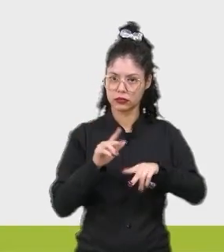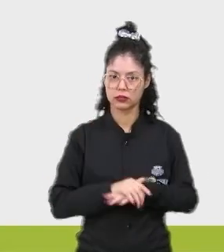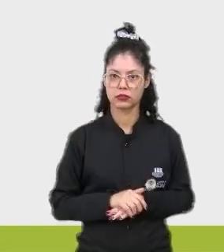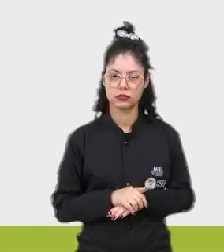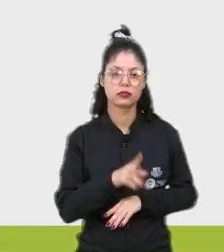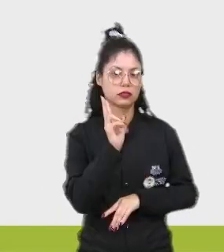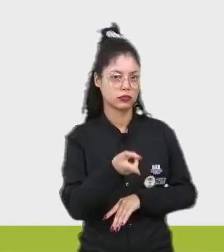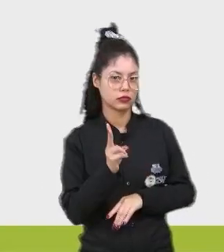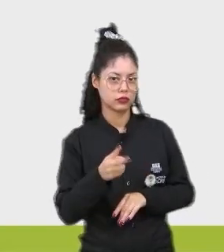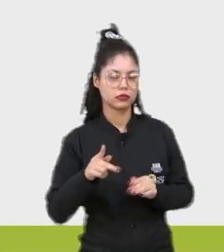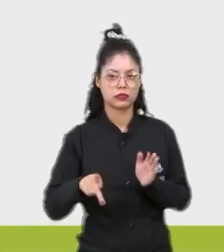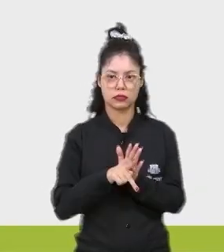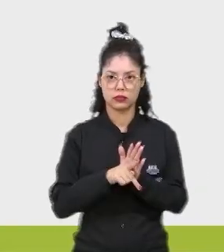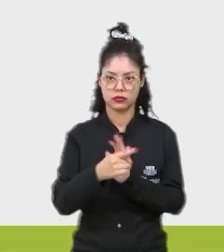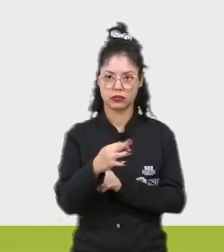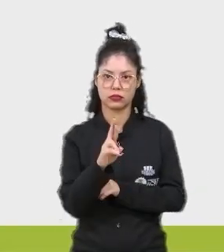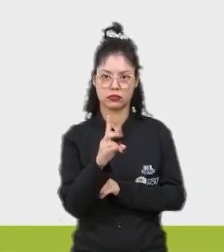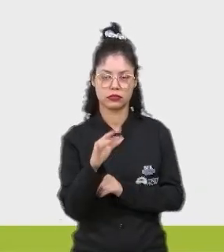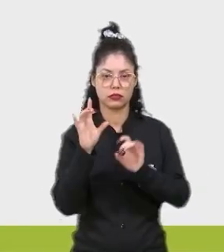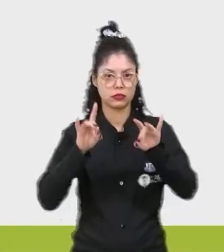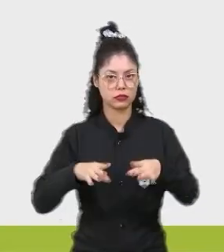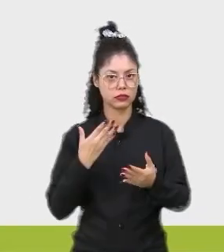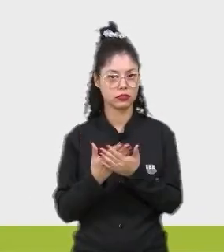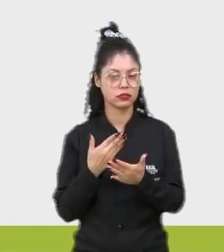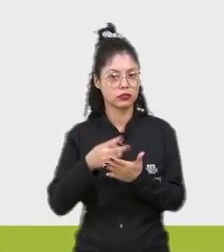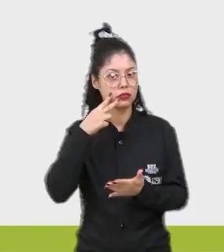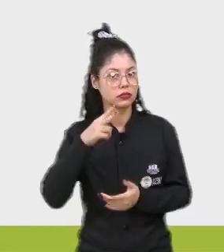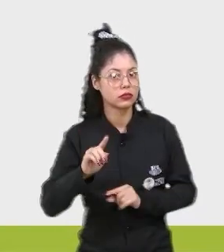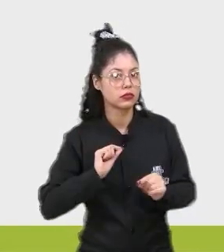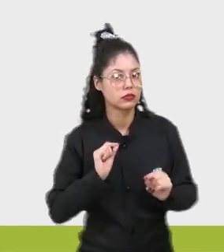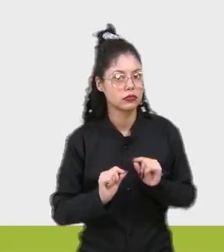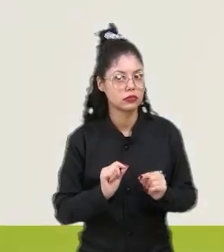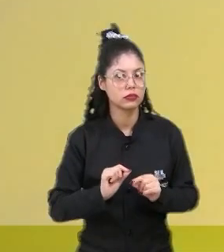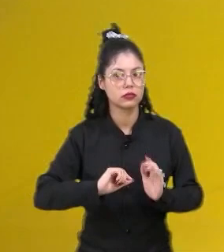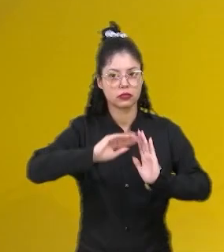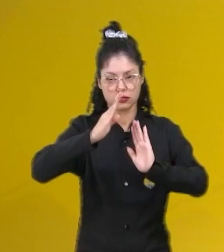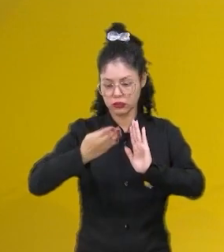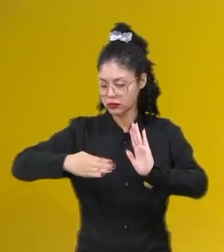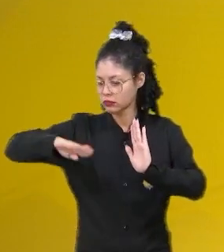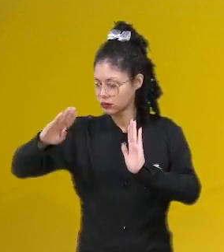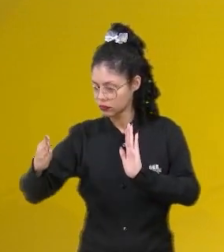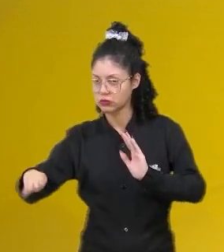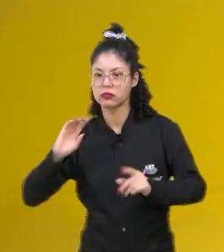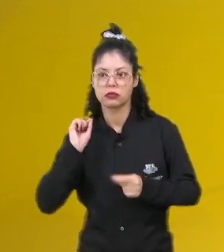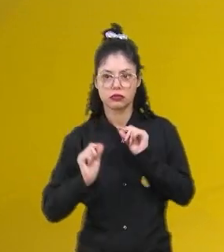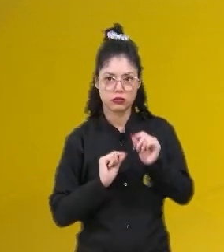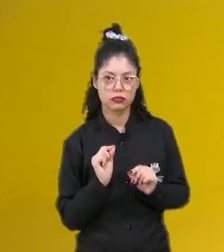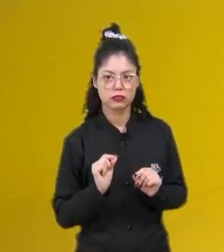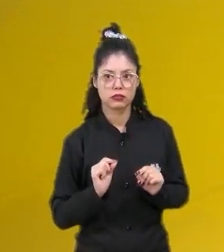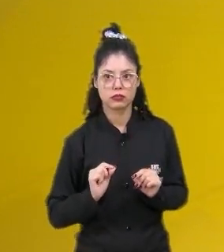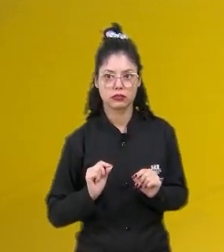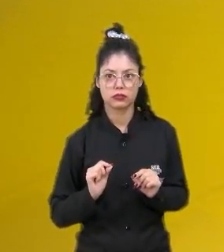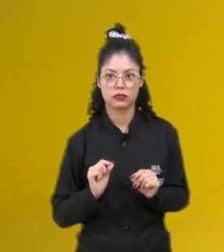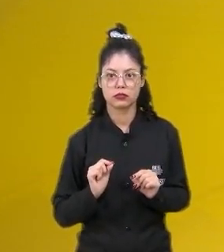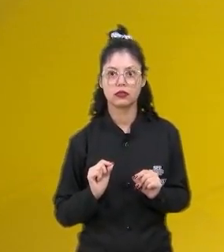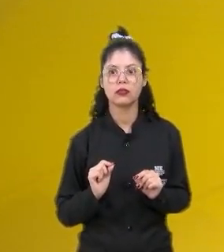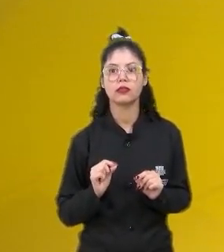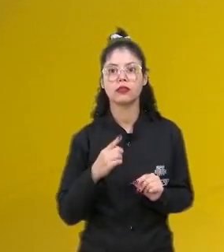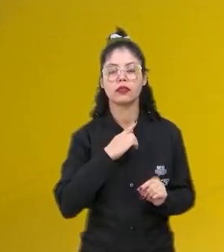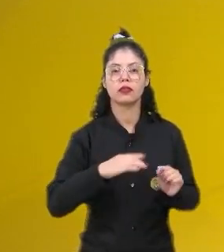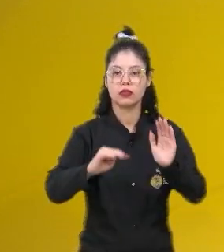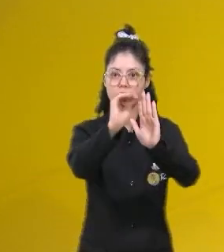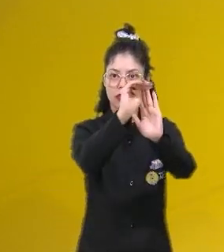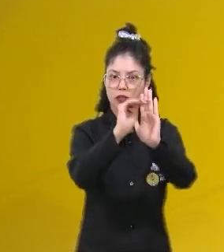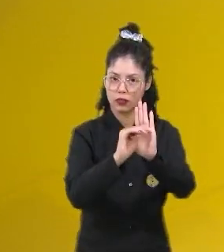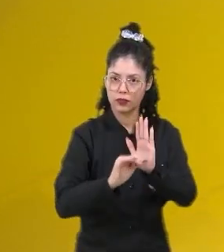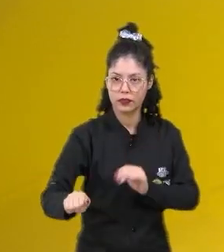ou no mesmo meio de propagação. Na última aula, vimos que a onda, temos a questão da